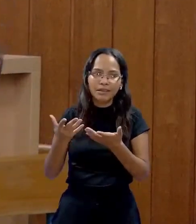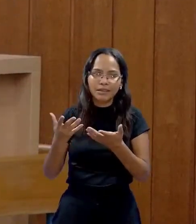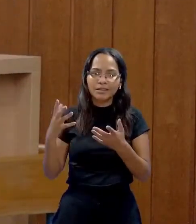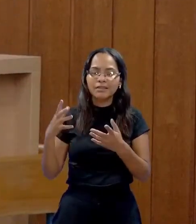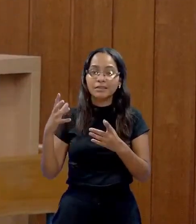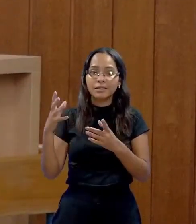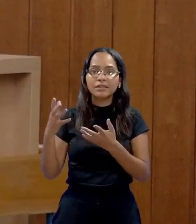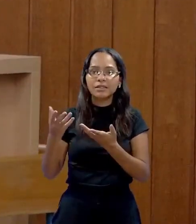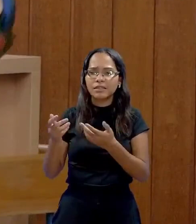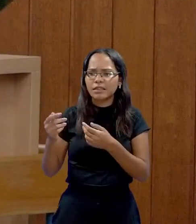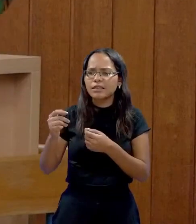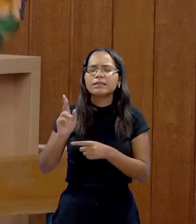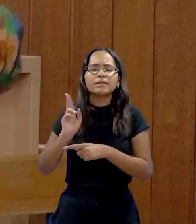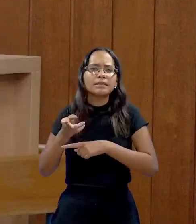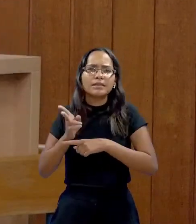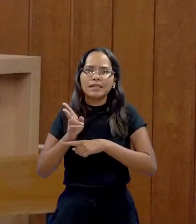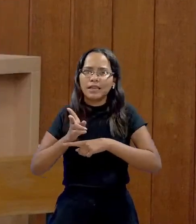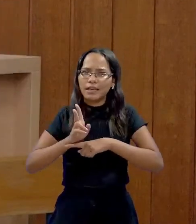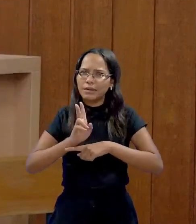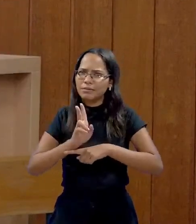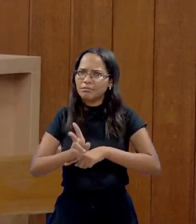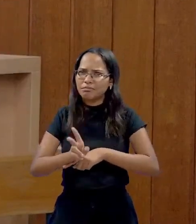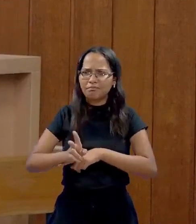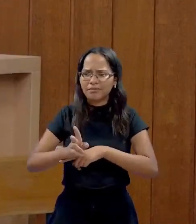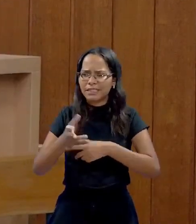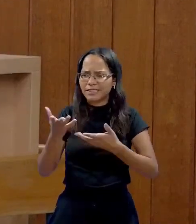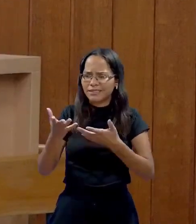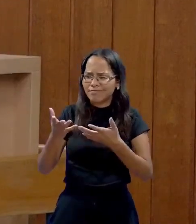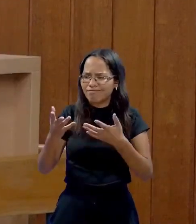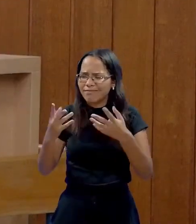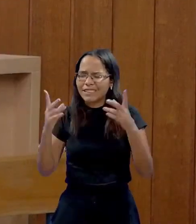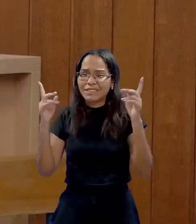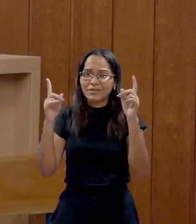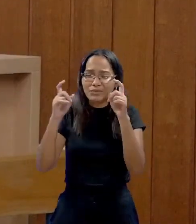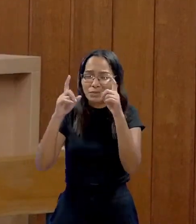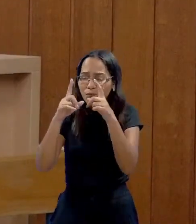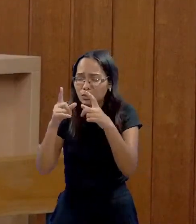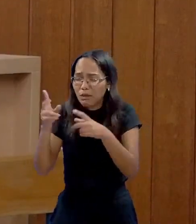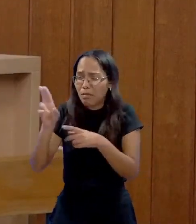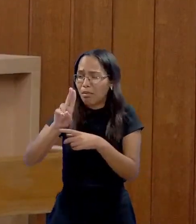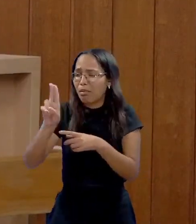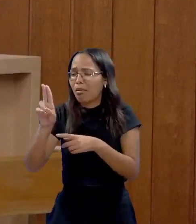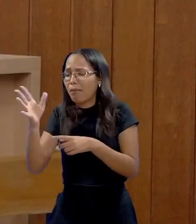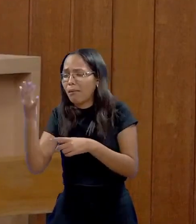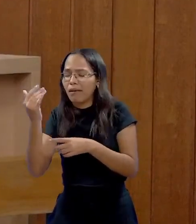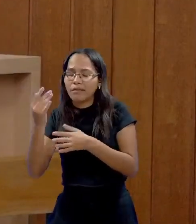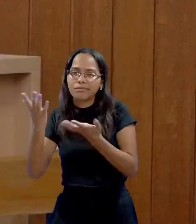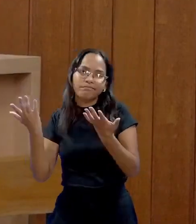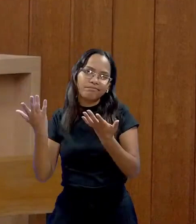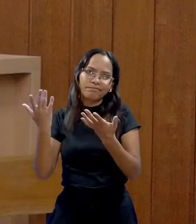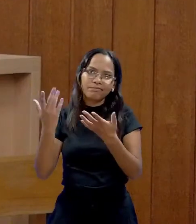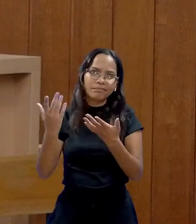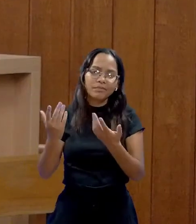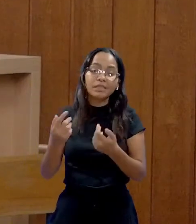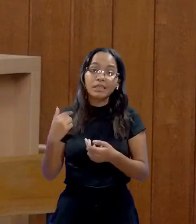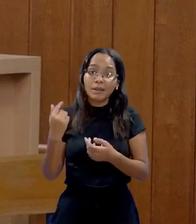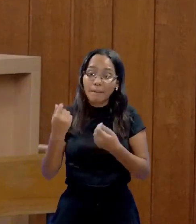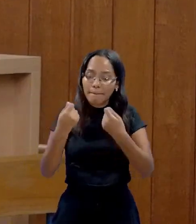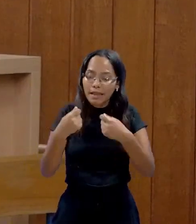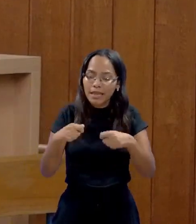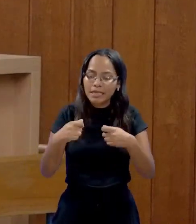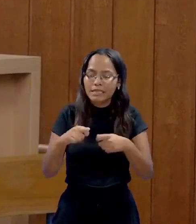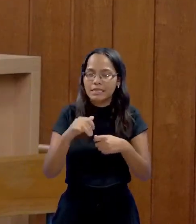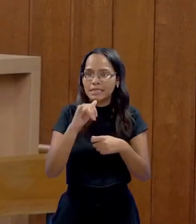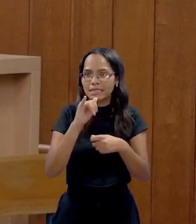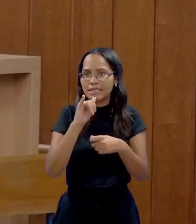eles vivem a instabilidade de uma nomeação. Isso é ser contra os contratos. E é preciso dizer aqui,